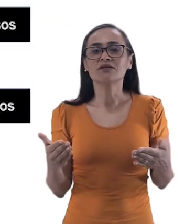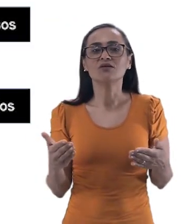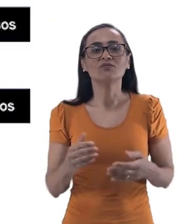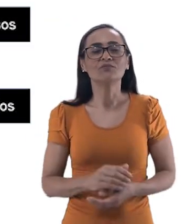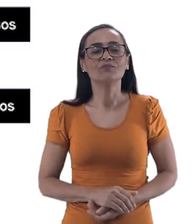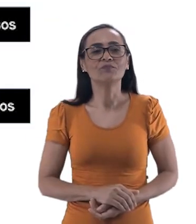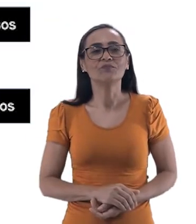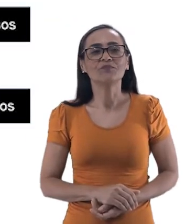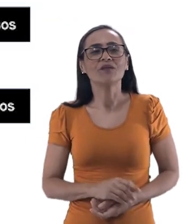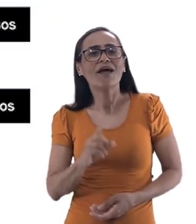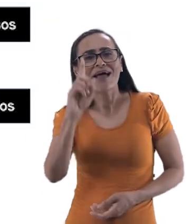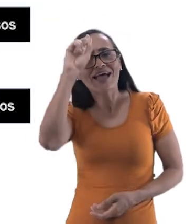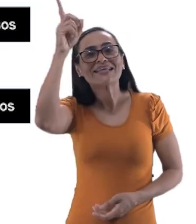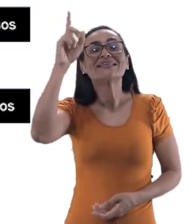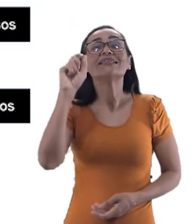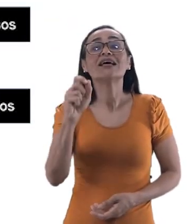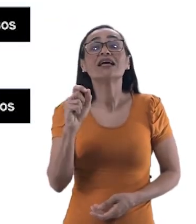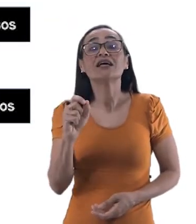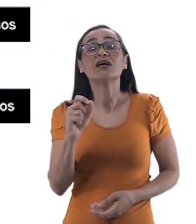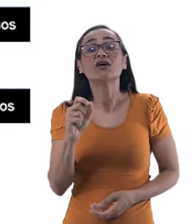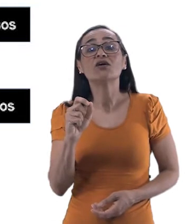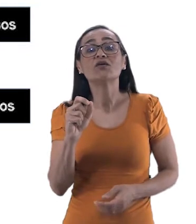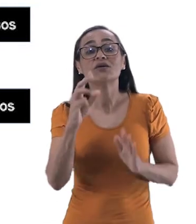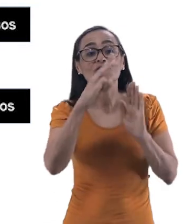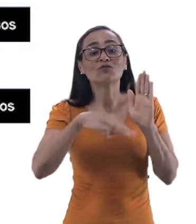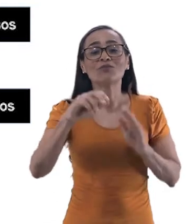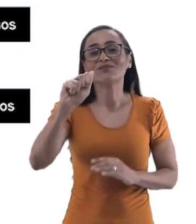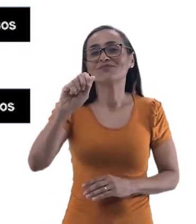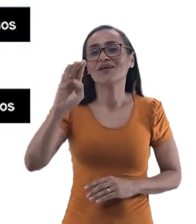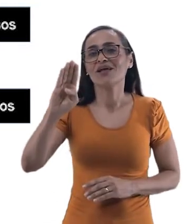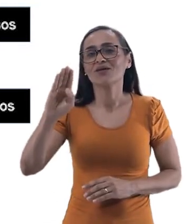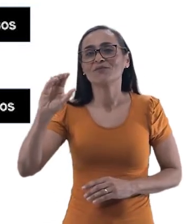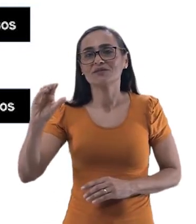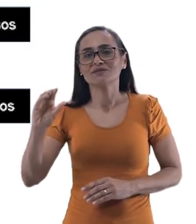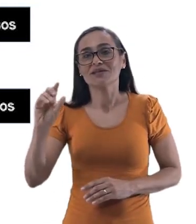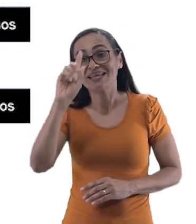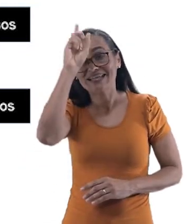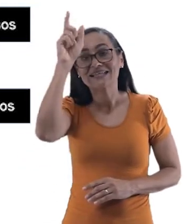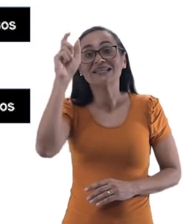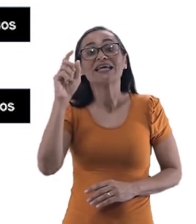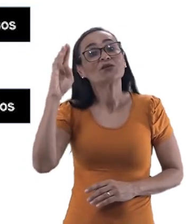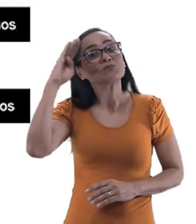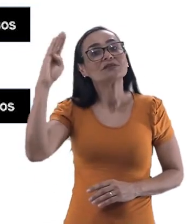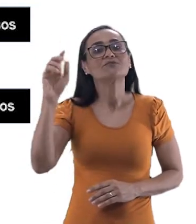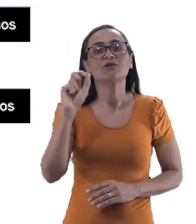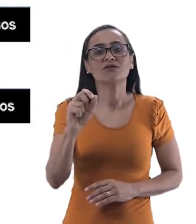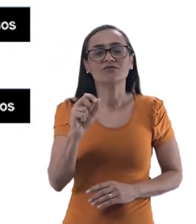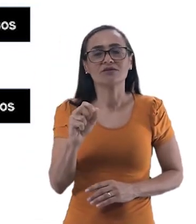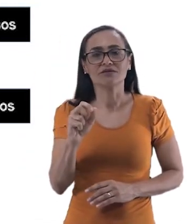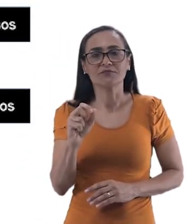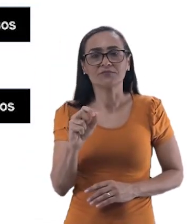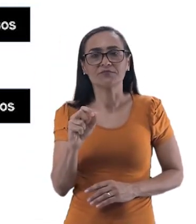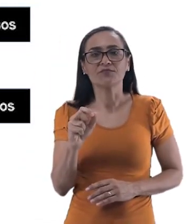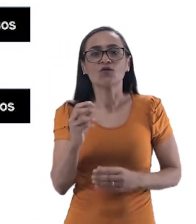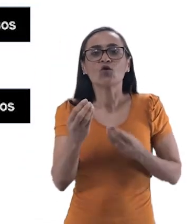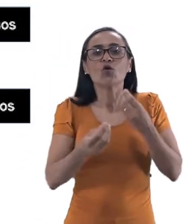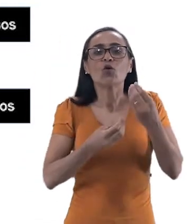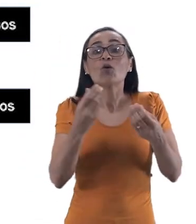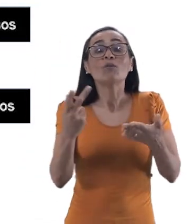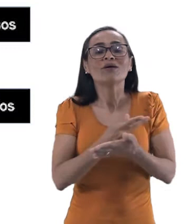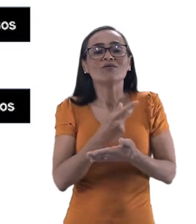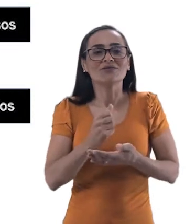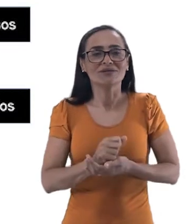Então, nós chegamos à ideia que está por trás do conceito do método ABC. A lógica